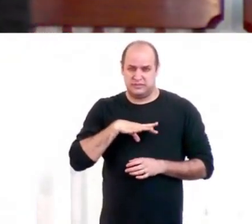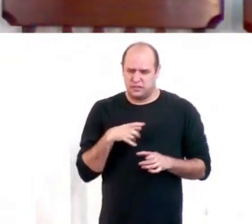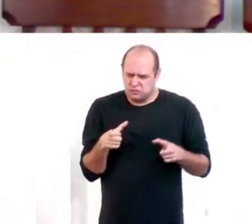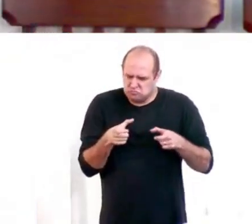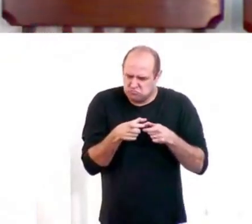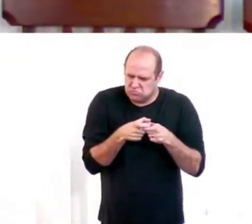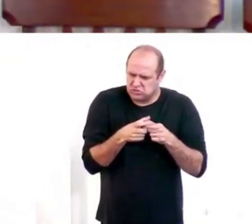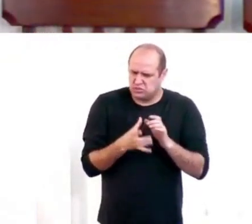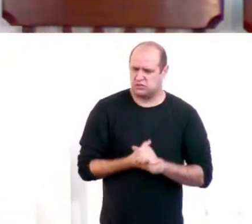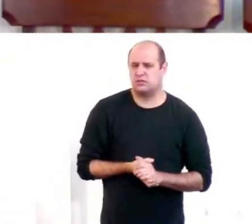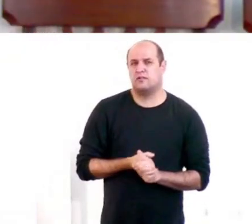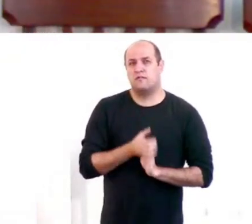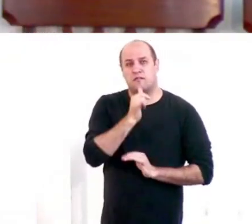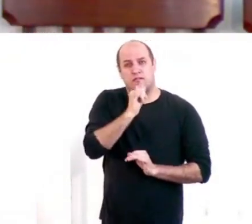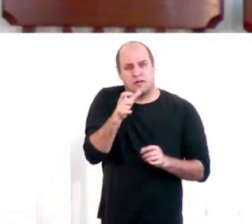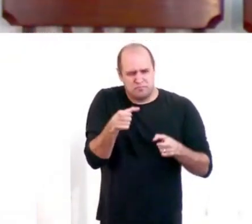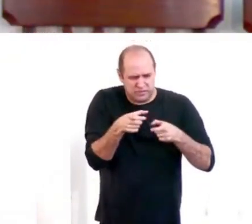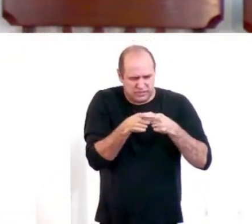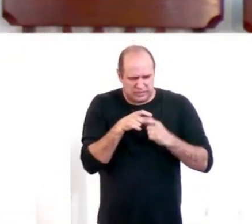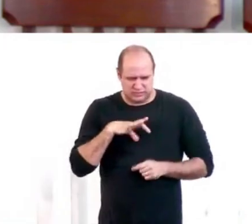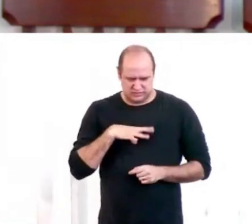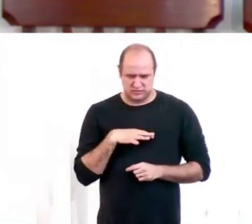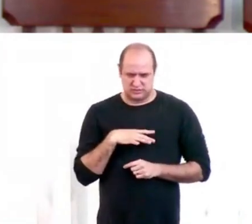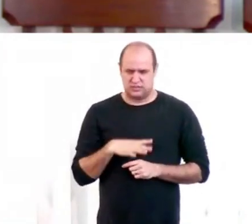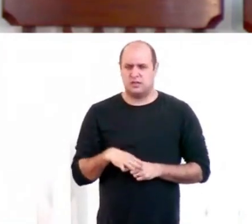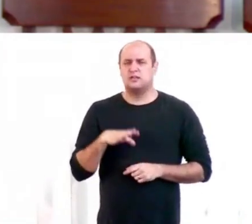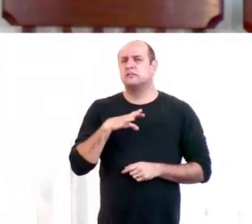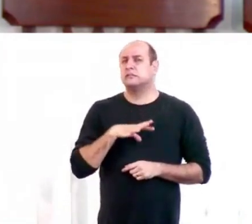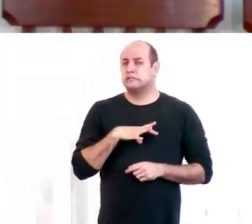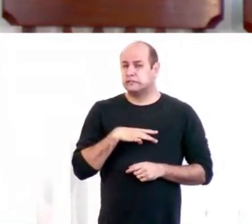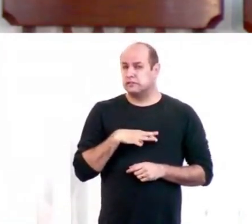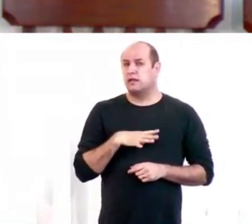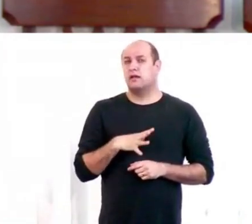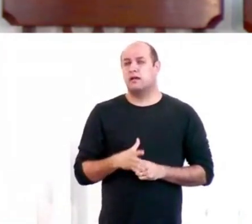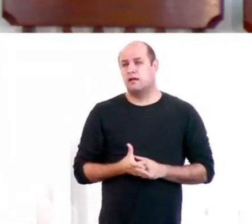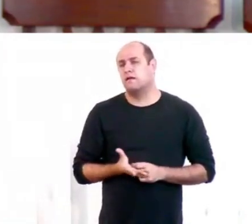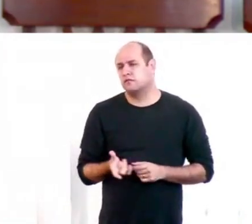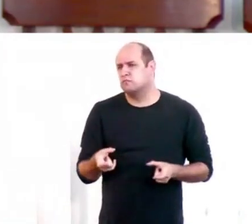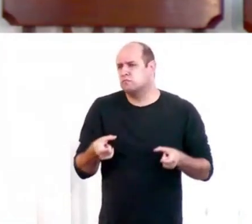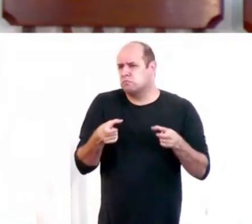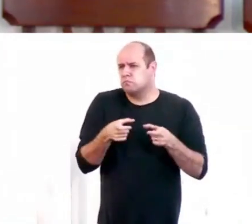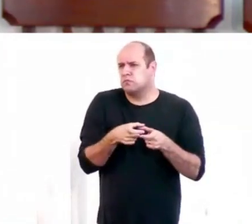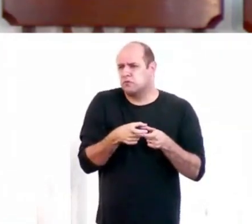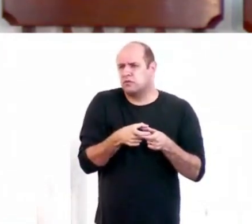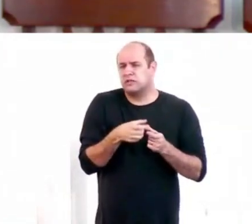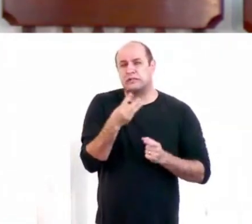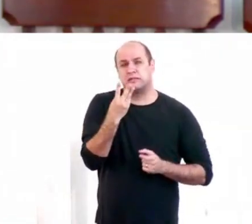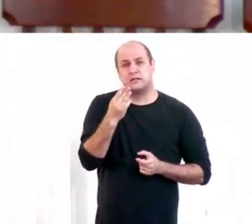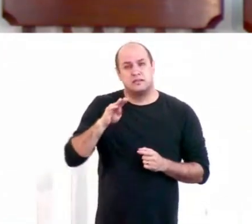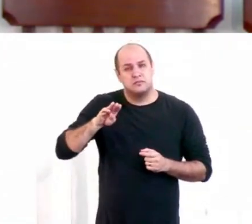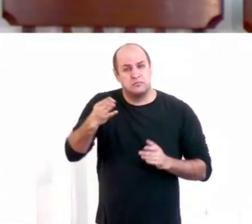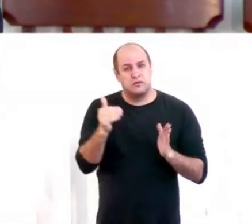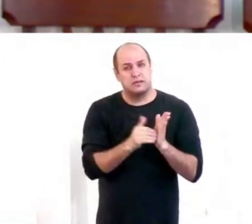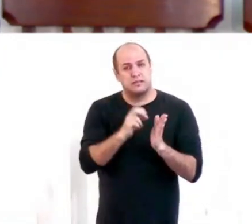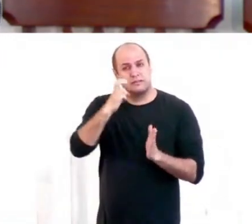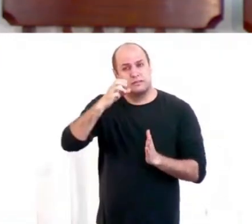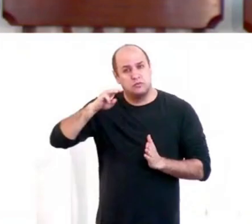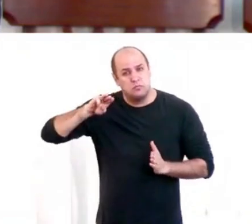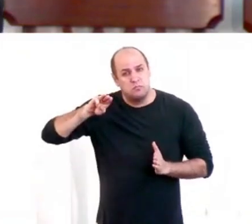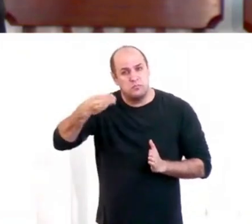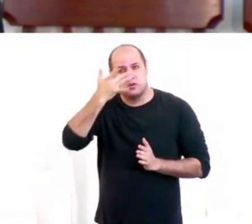Quando você pensa em pequena cidade, estamos falando de cidades que podem começar com 3.000 a 5.000 pessoas. Então